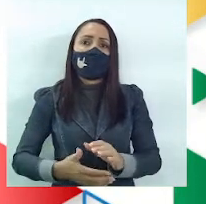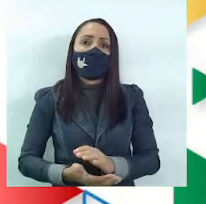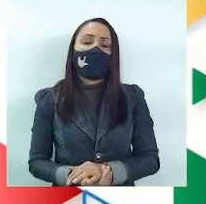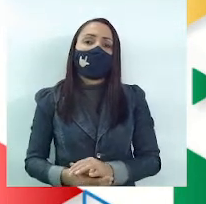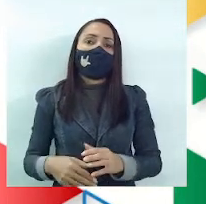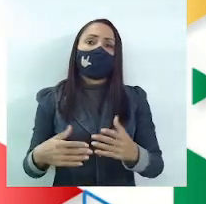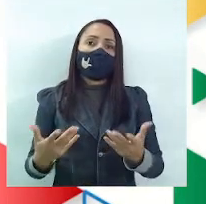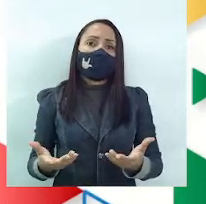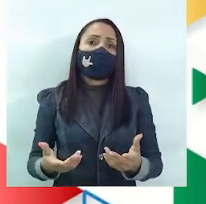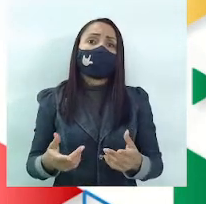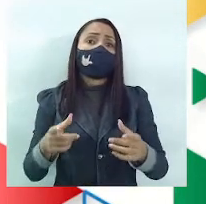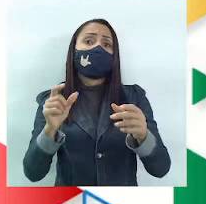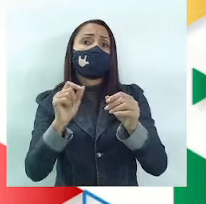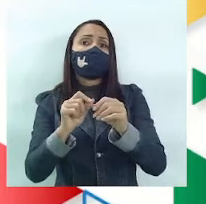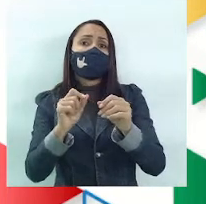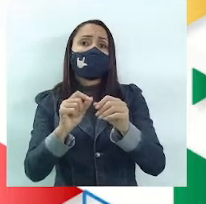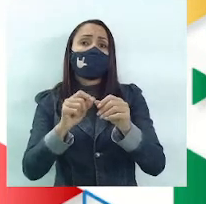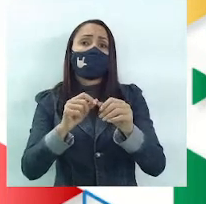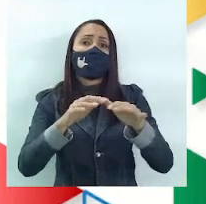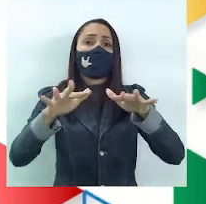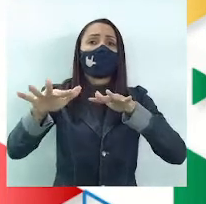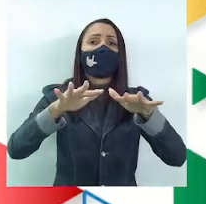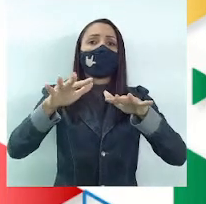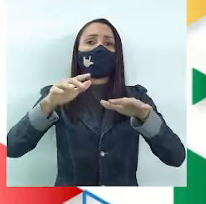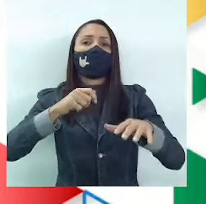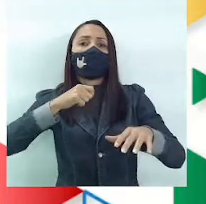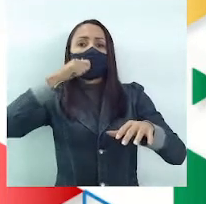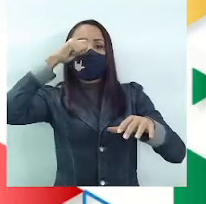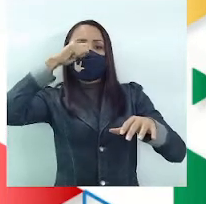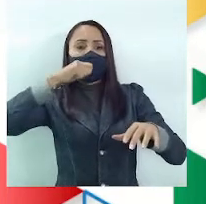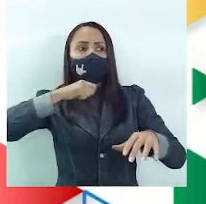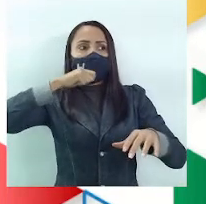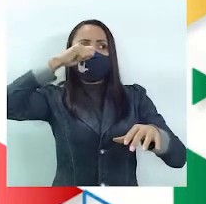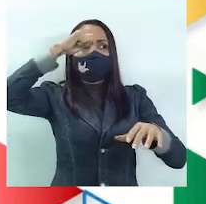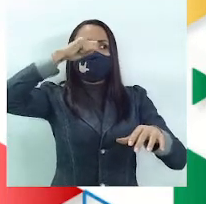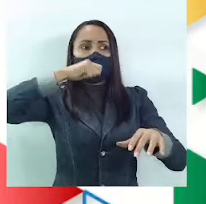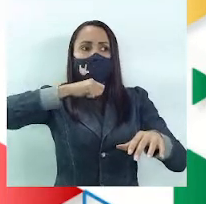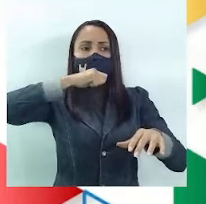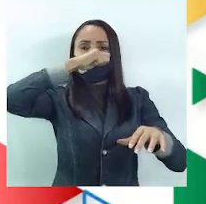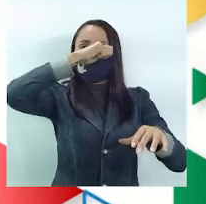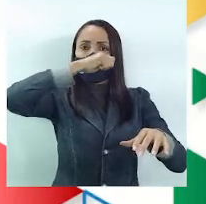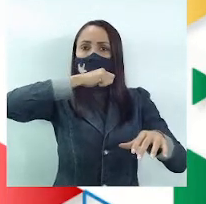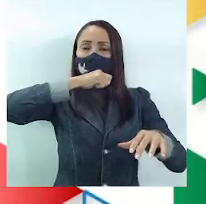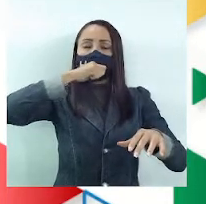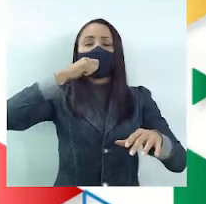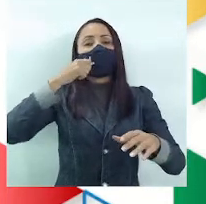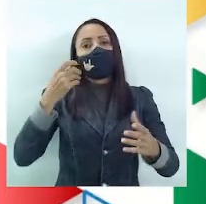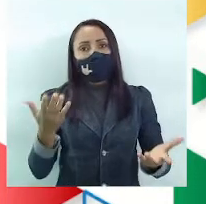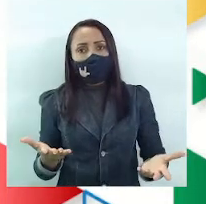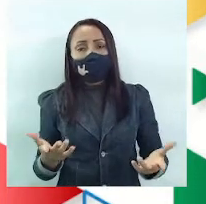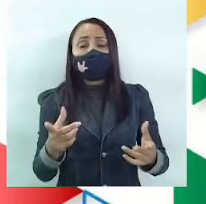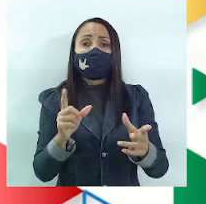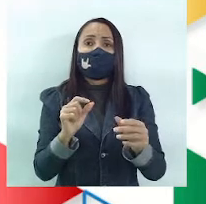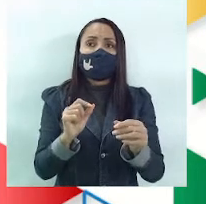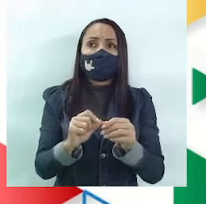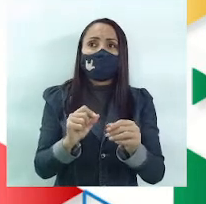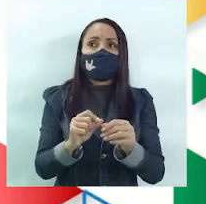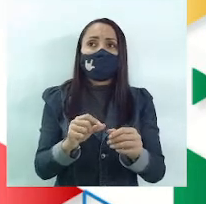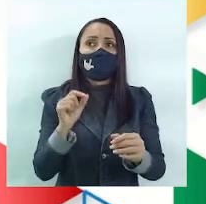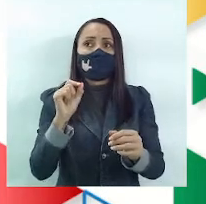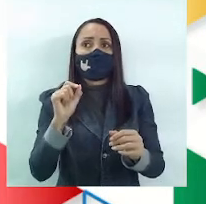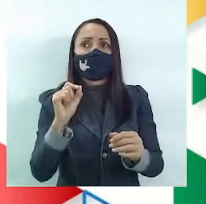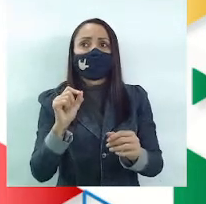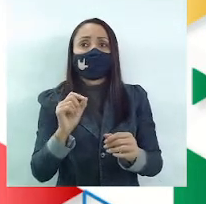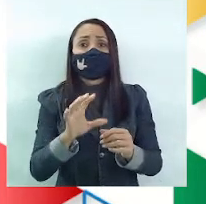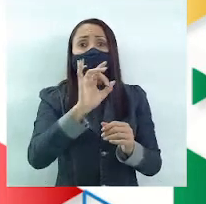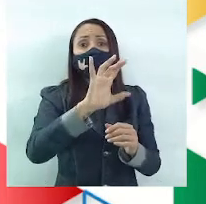bolinha, você fazendo movimento e vai e vem, então de cima para baixo. Lógico, o que você tem que fazer hoje em dia é aceitável.